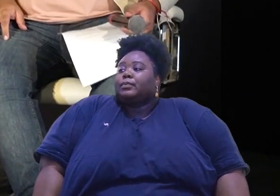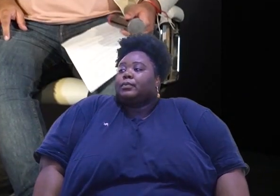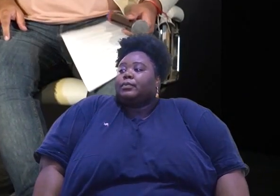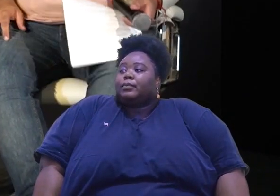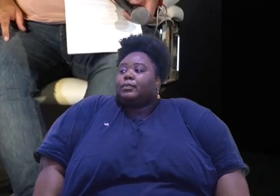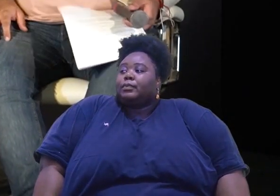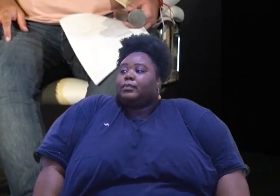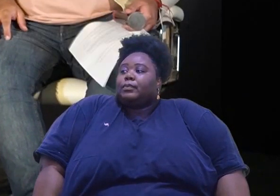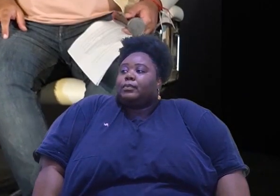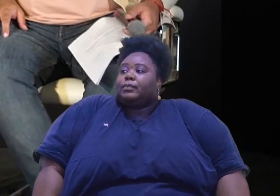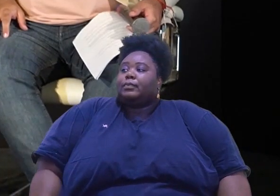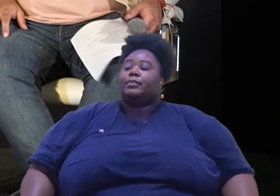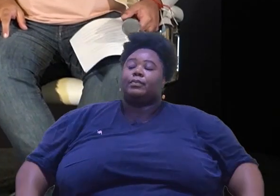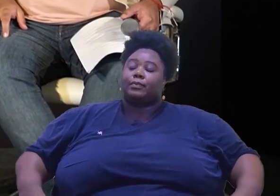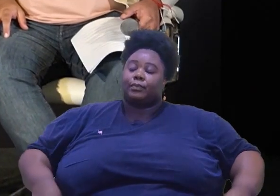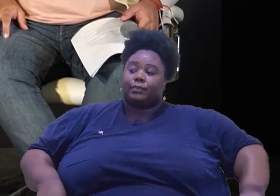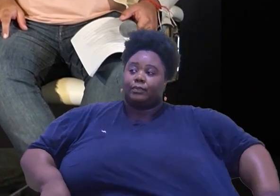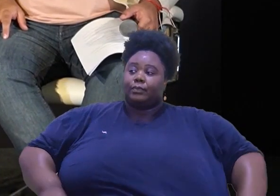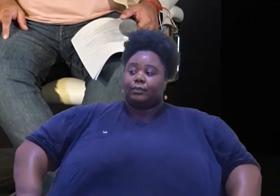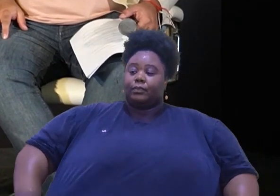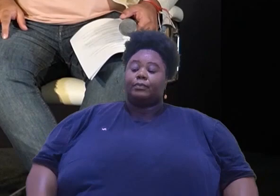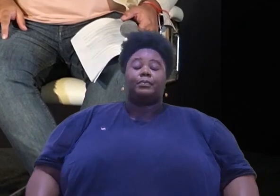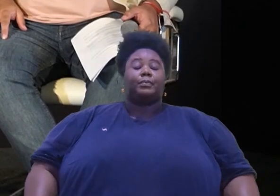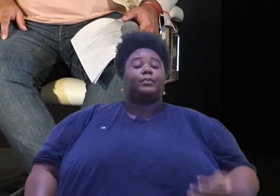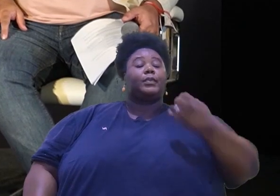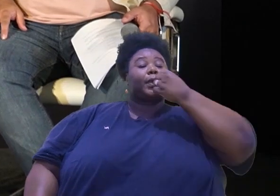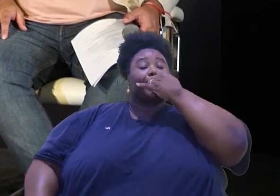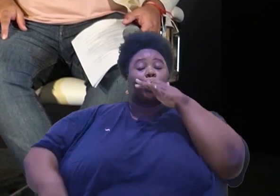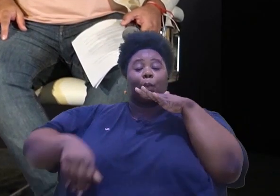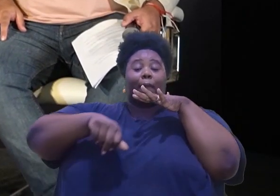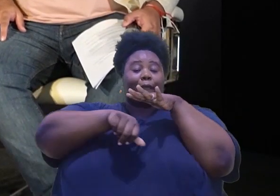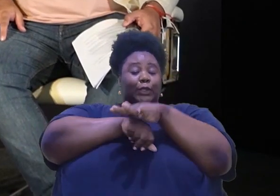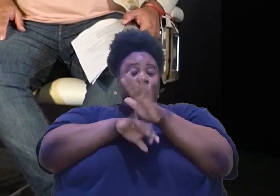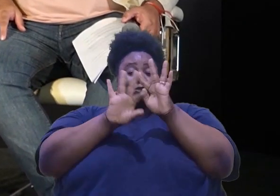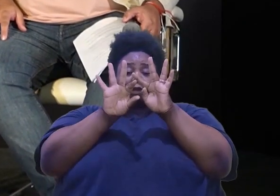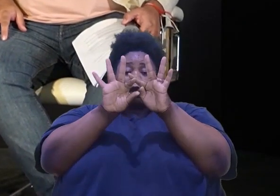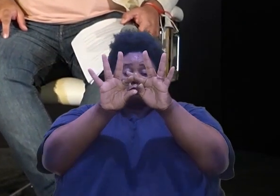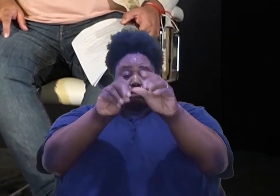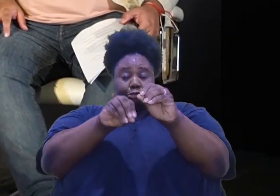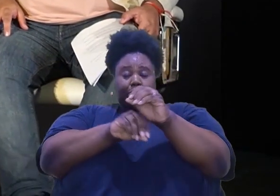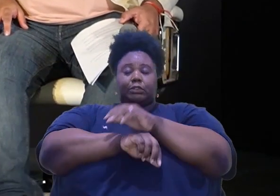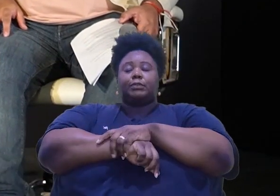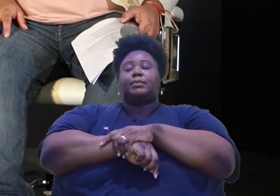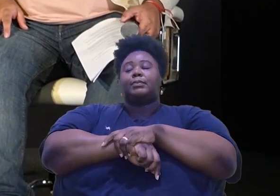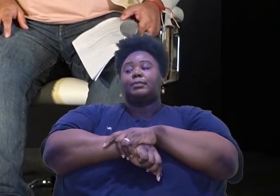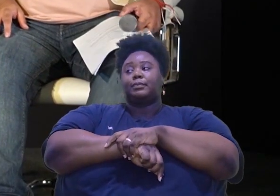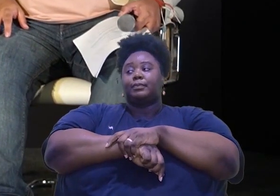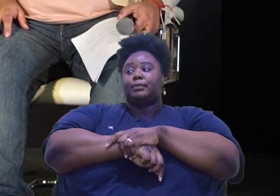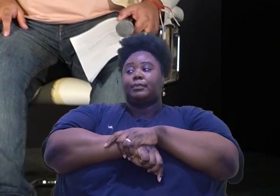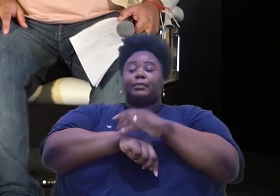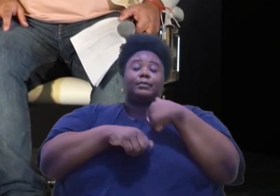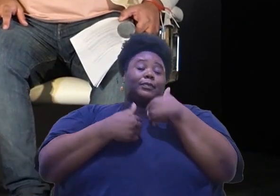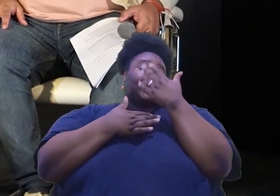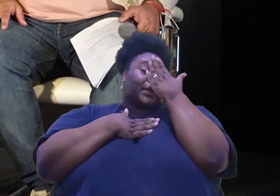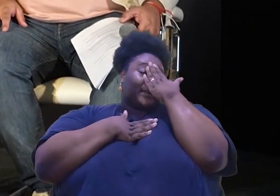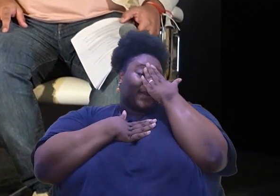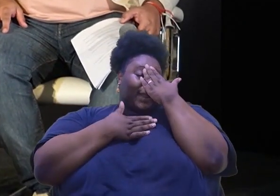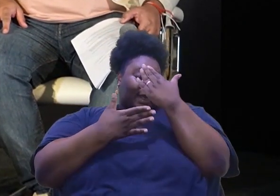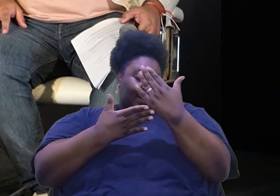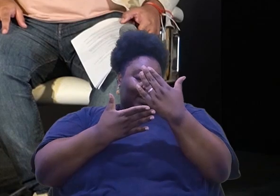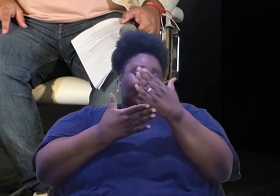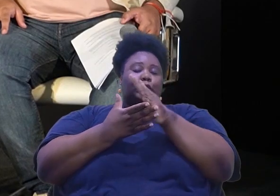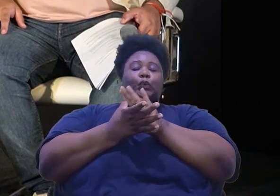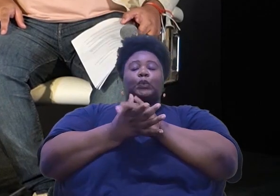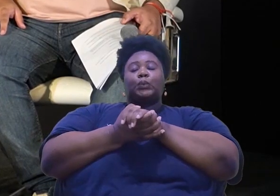Boa noite a todas, a todos e a todos. Eu agradeço